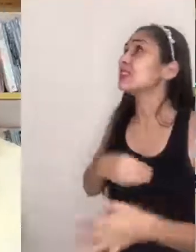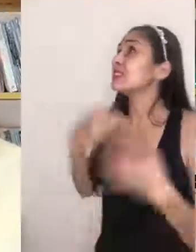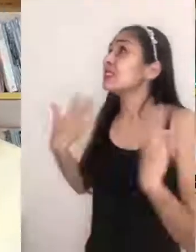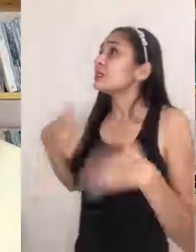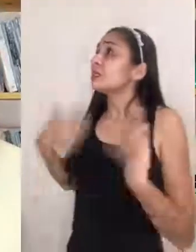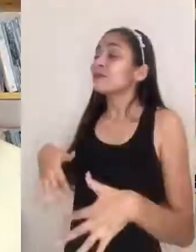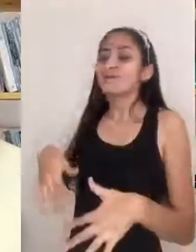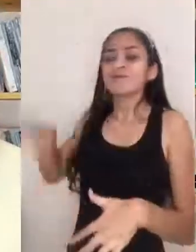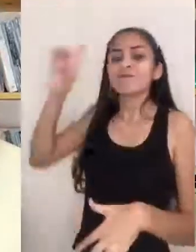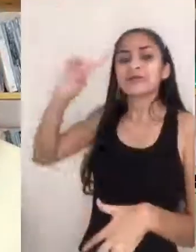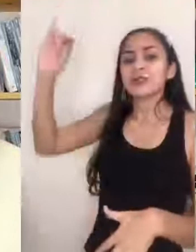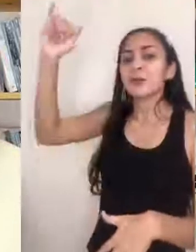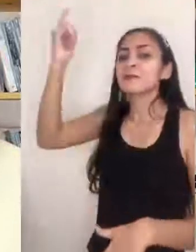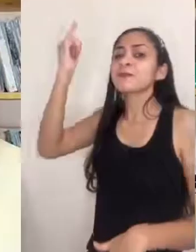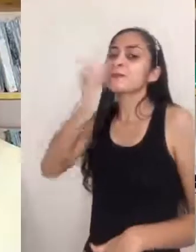perdoa.